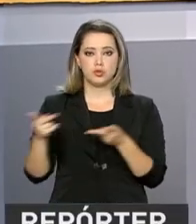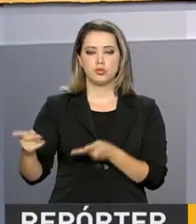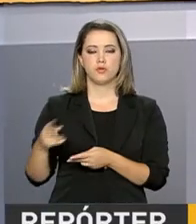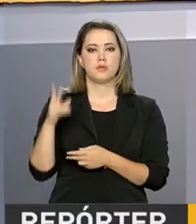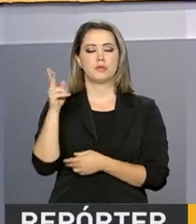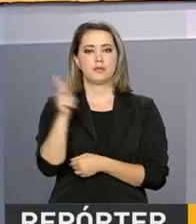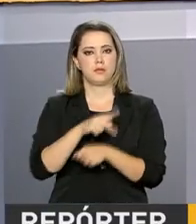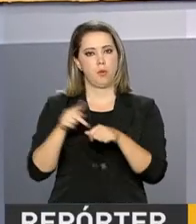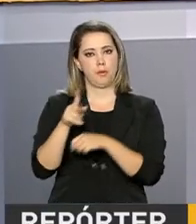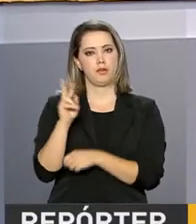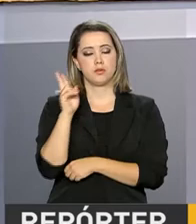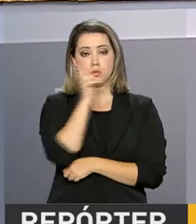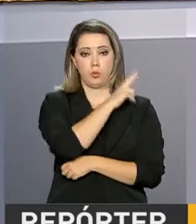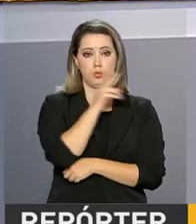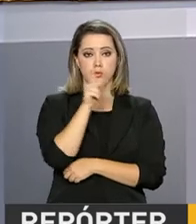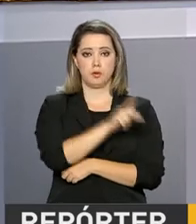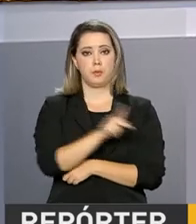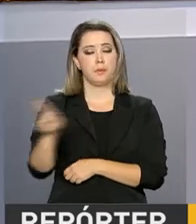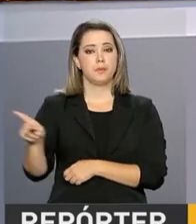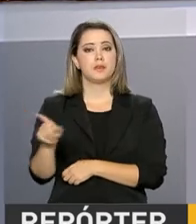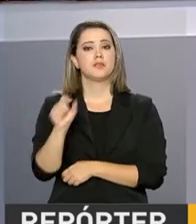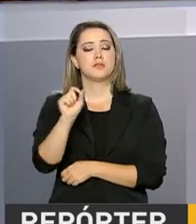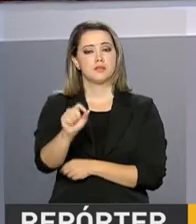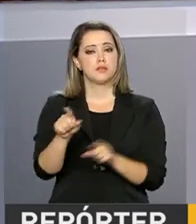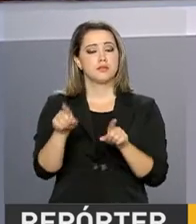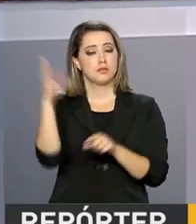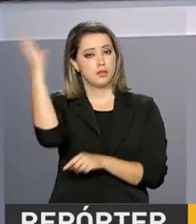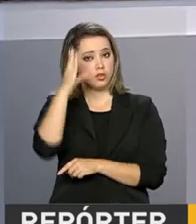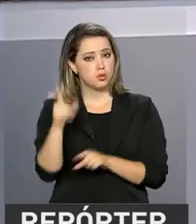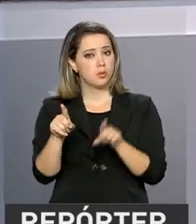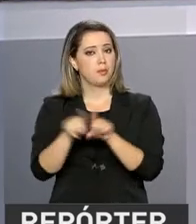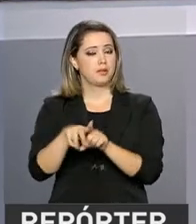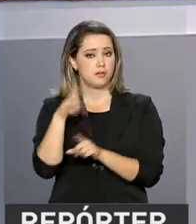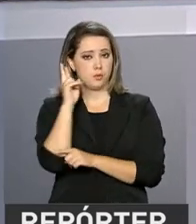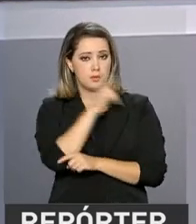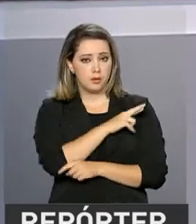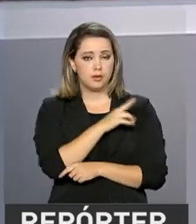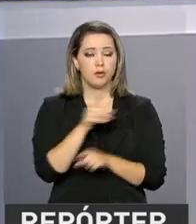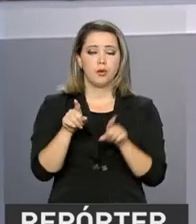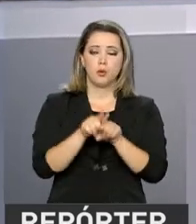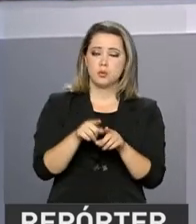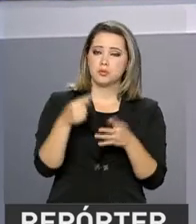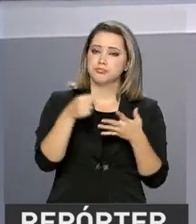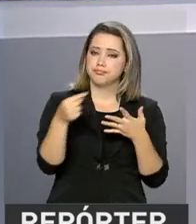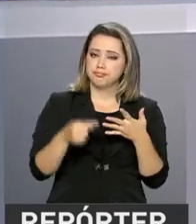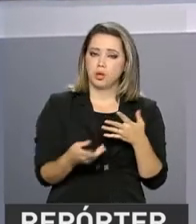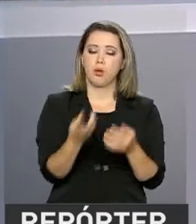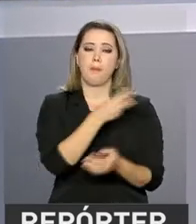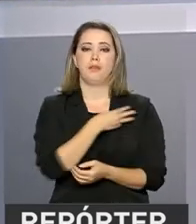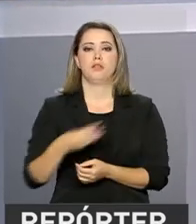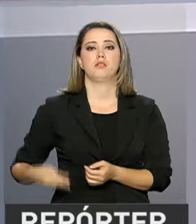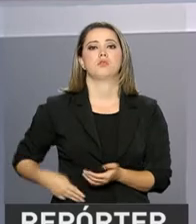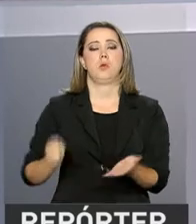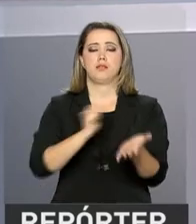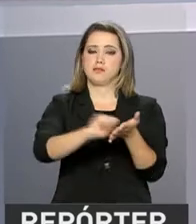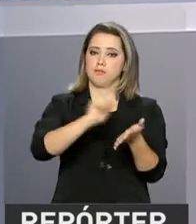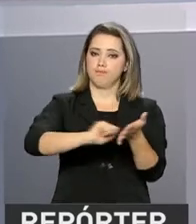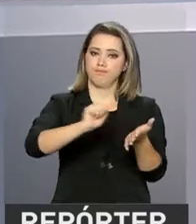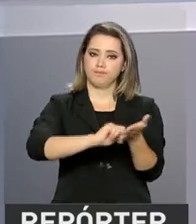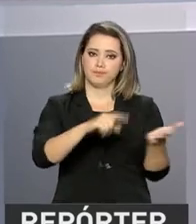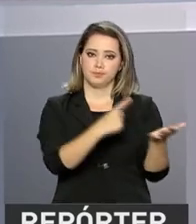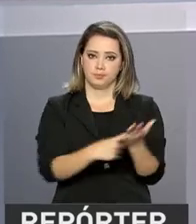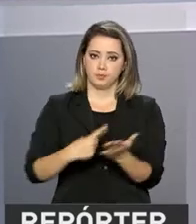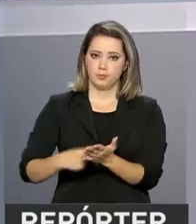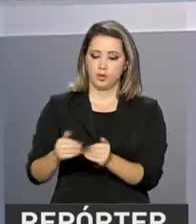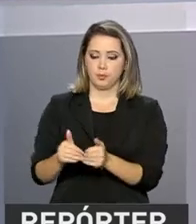rússia os presidentes michel temer bladimir putin e ministros dos dois países assinaram uma série de acordos para ampliar o comércio bilateral